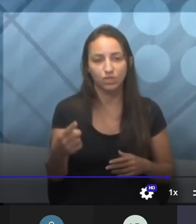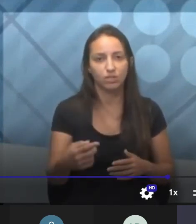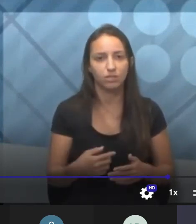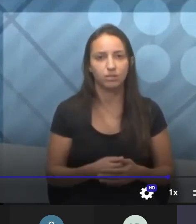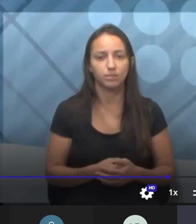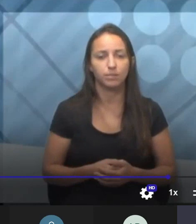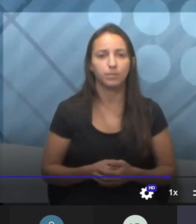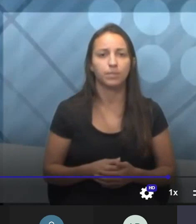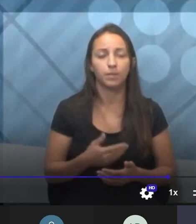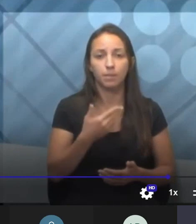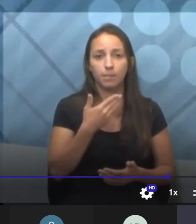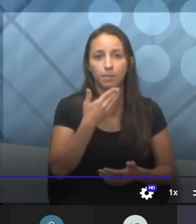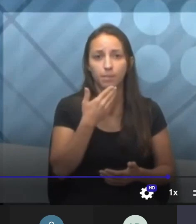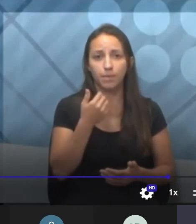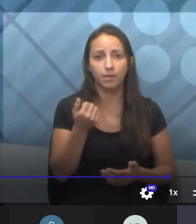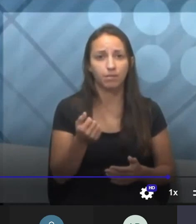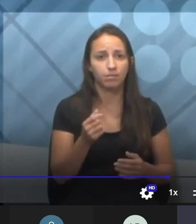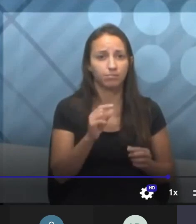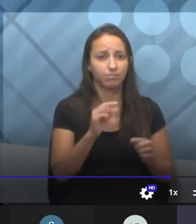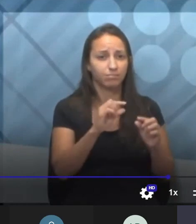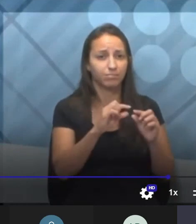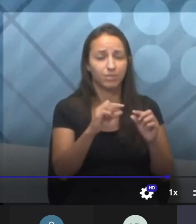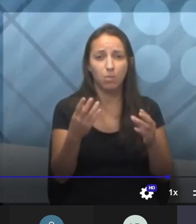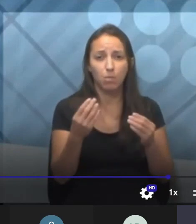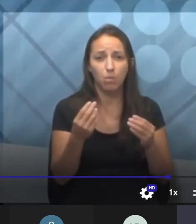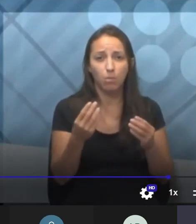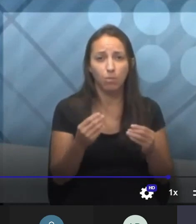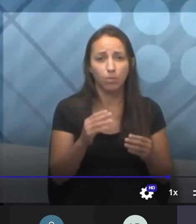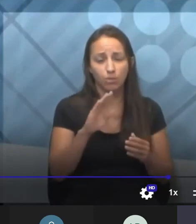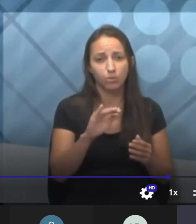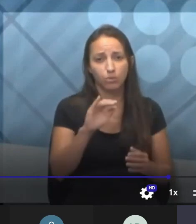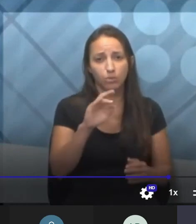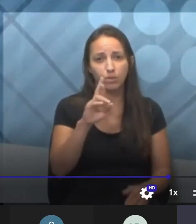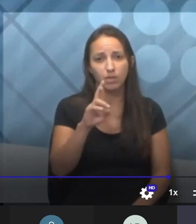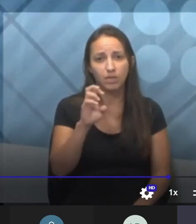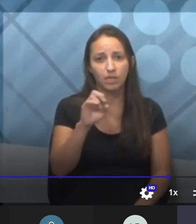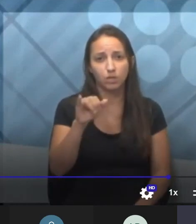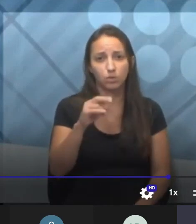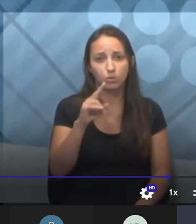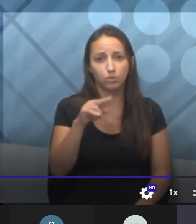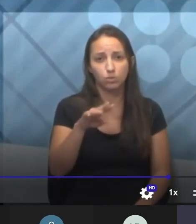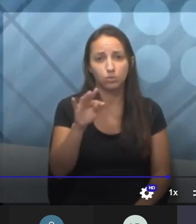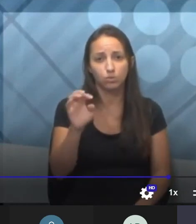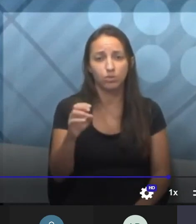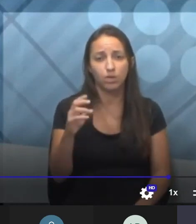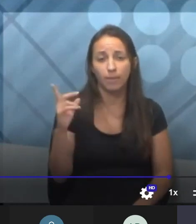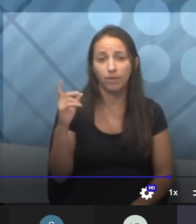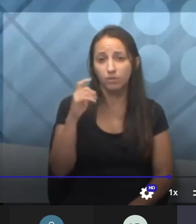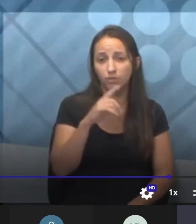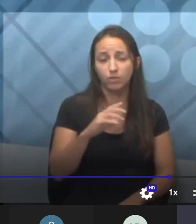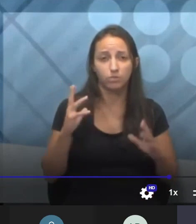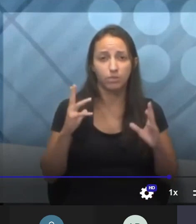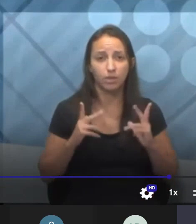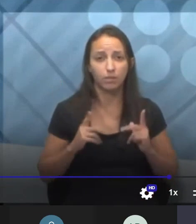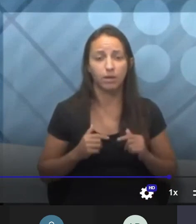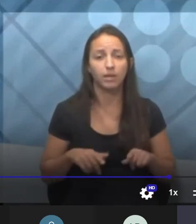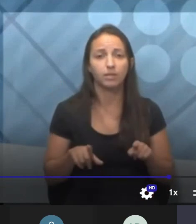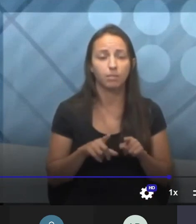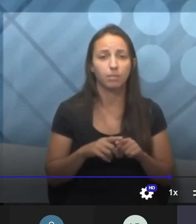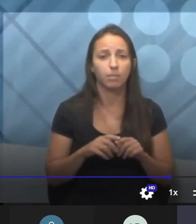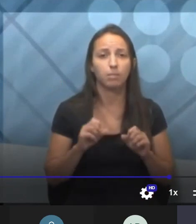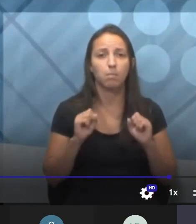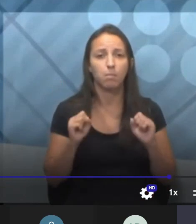tá certo? Pastilha, muito rejunte, né? Vai ficar mais difícil de limpar, também pode